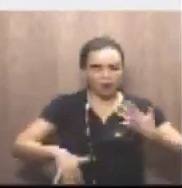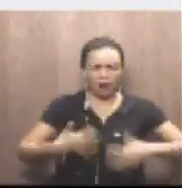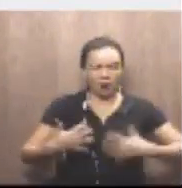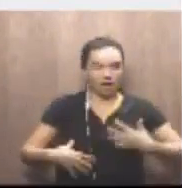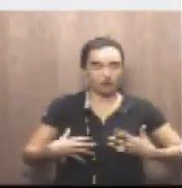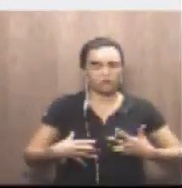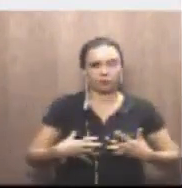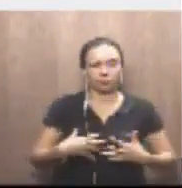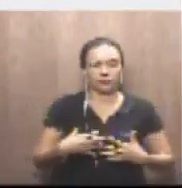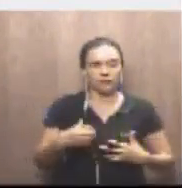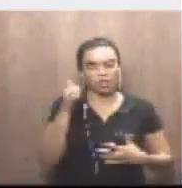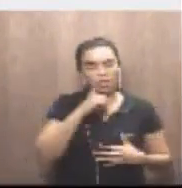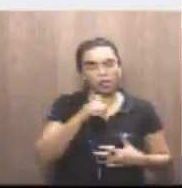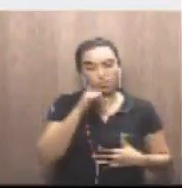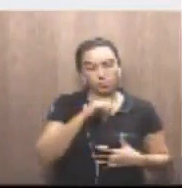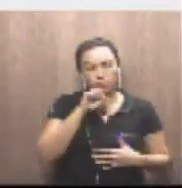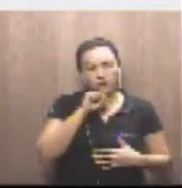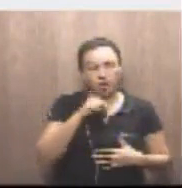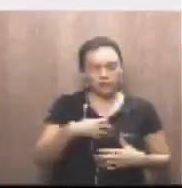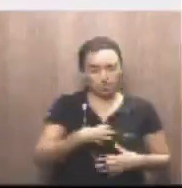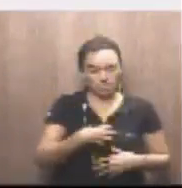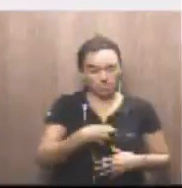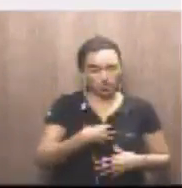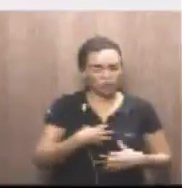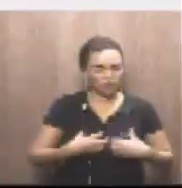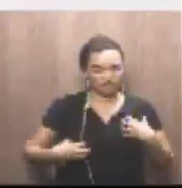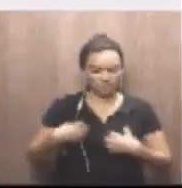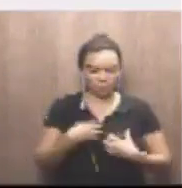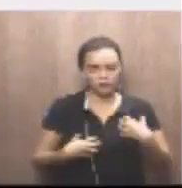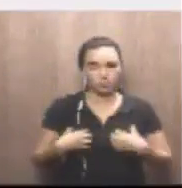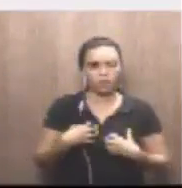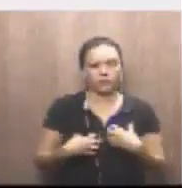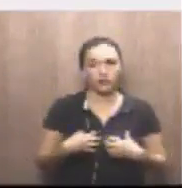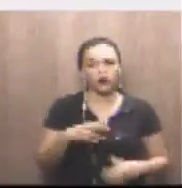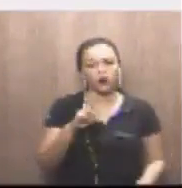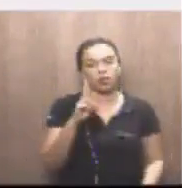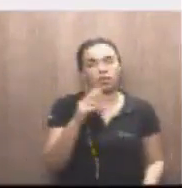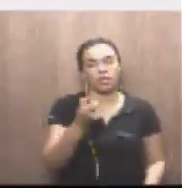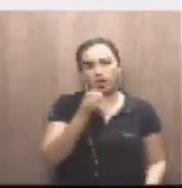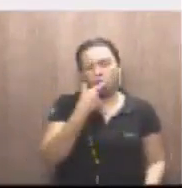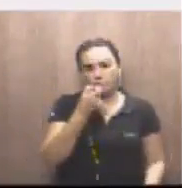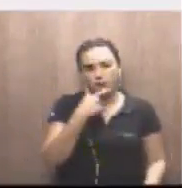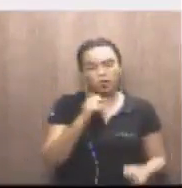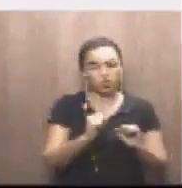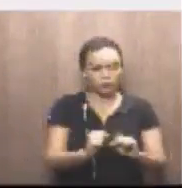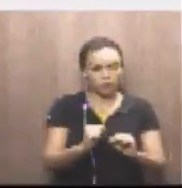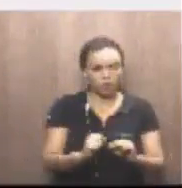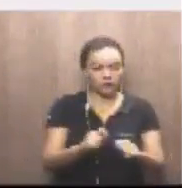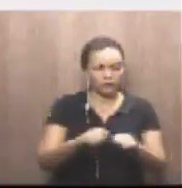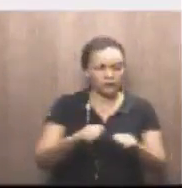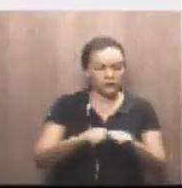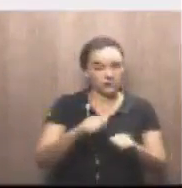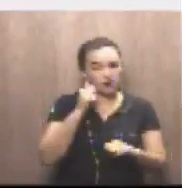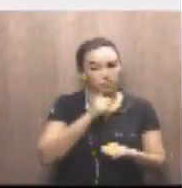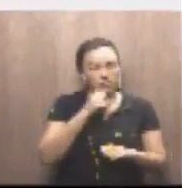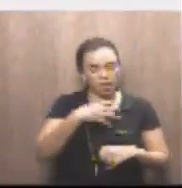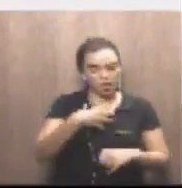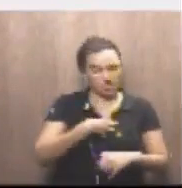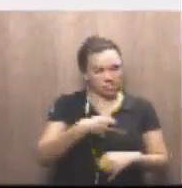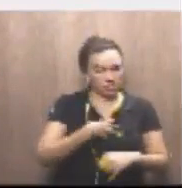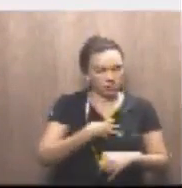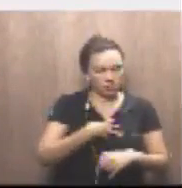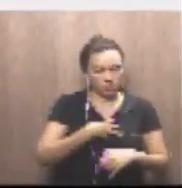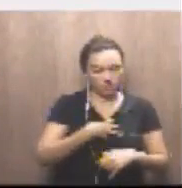o encadeamento fisiológico e a sequência do trabalho de parto. Hormônios sintéticos causam efeitos físicos em determinada parte